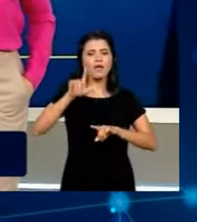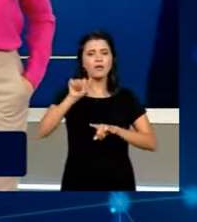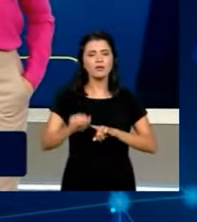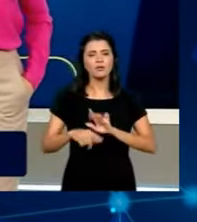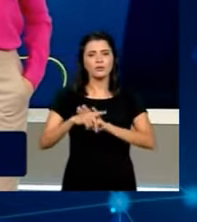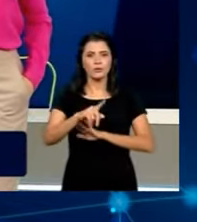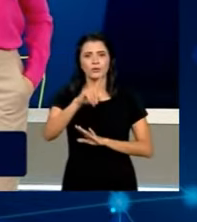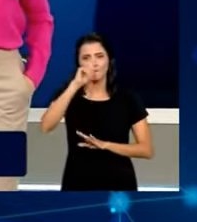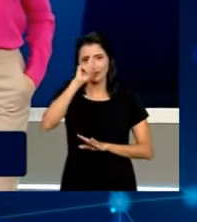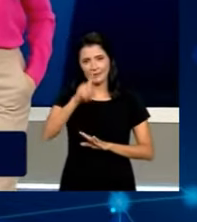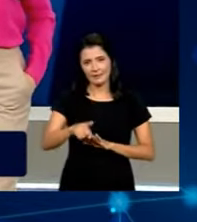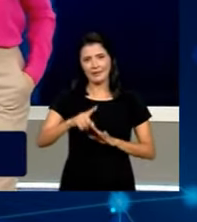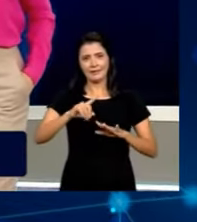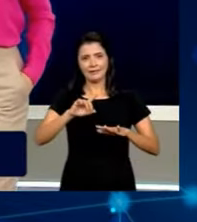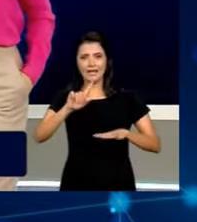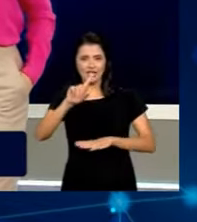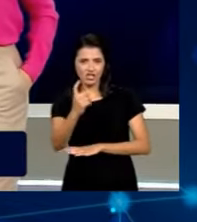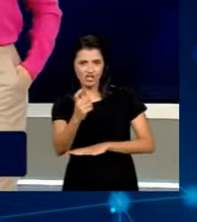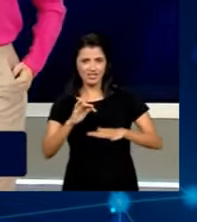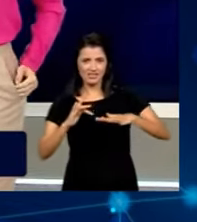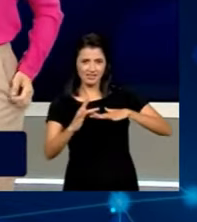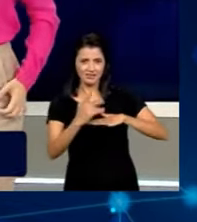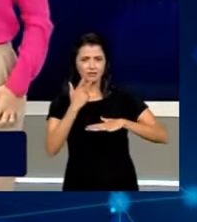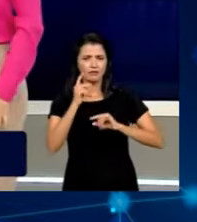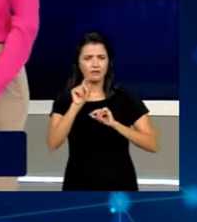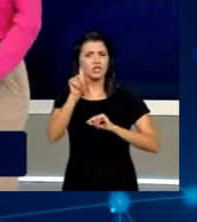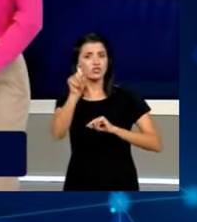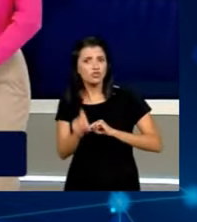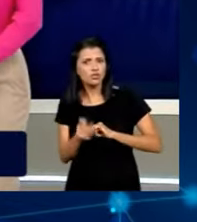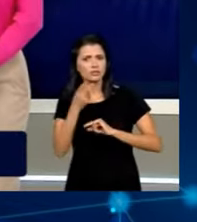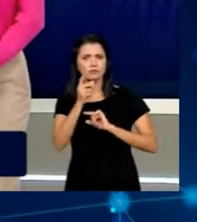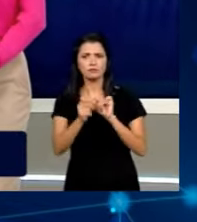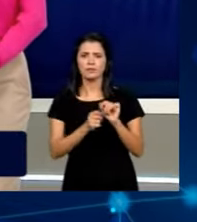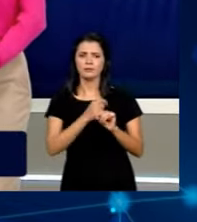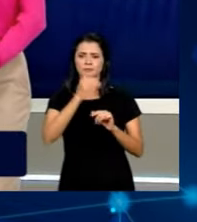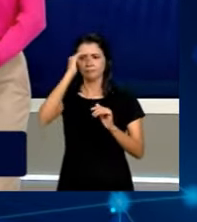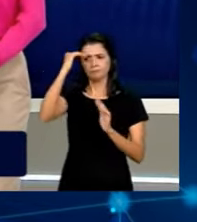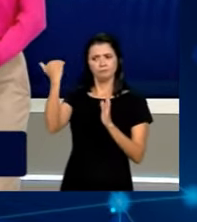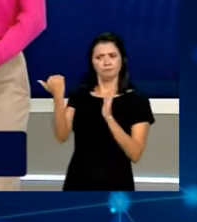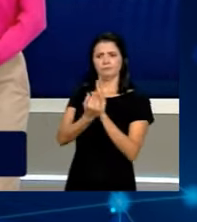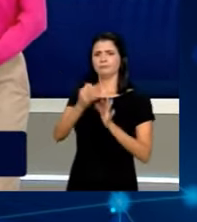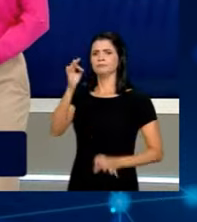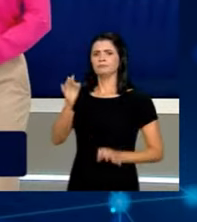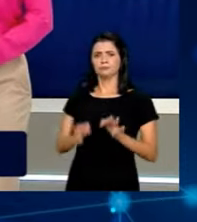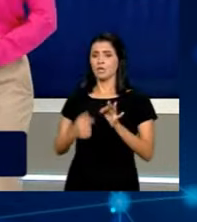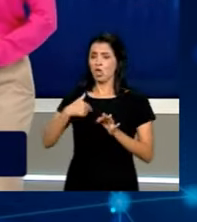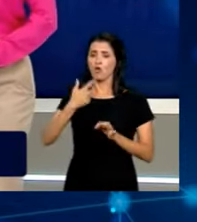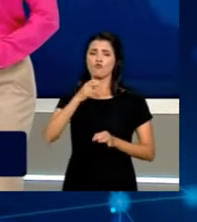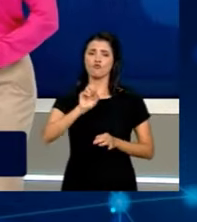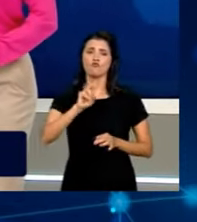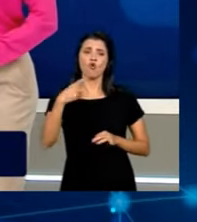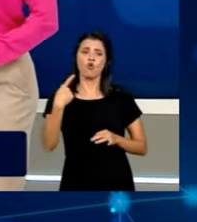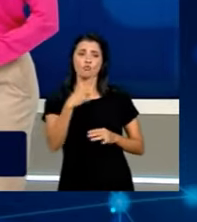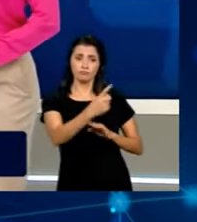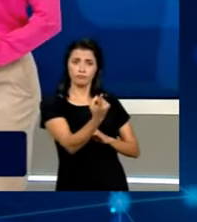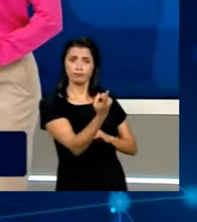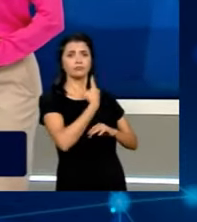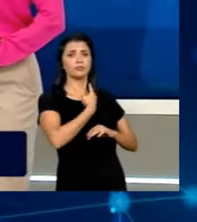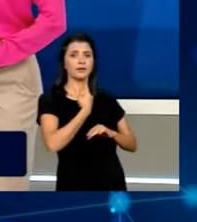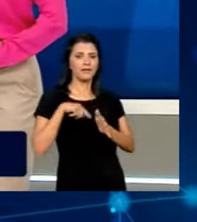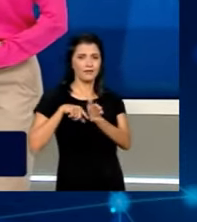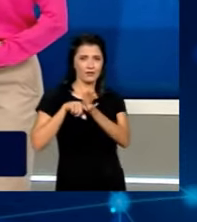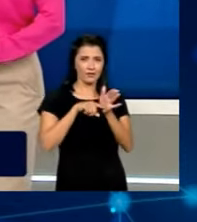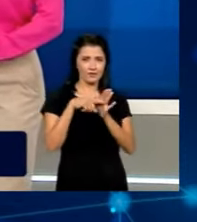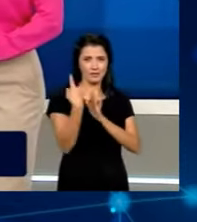rede social X, né? Em que ele sugere que iria desobedecer ordens judiciais emitidas contra a plataforma na